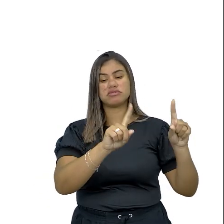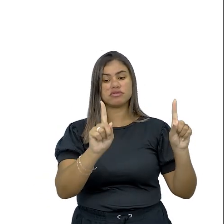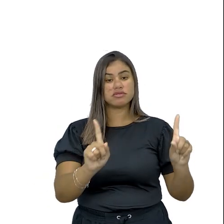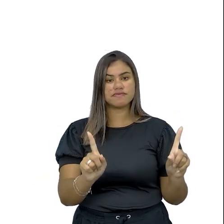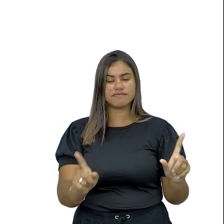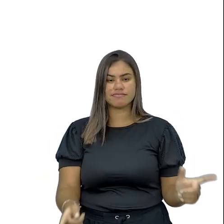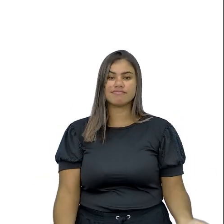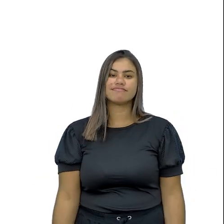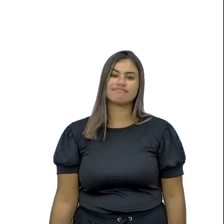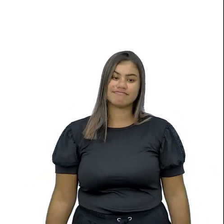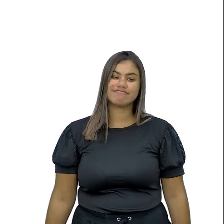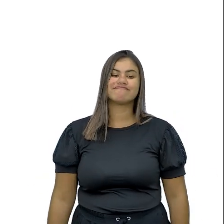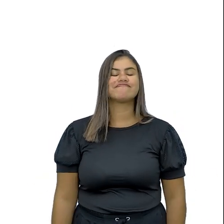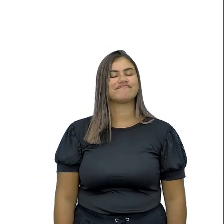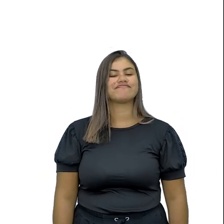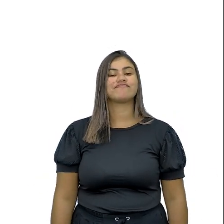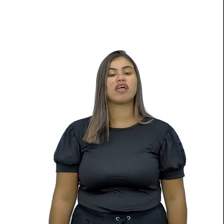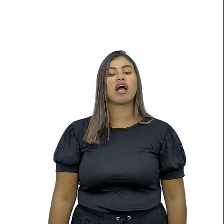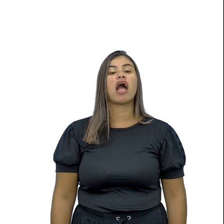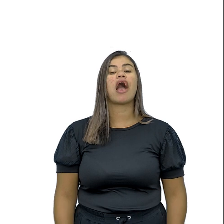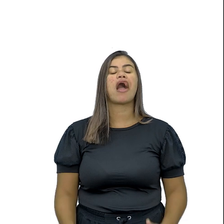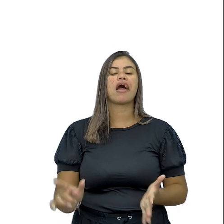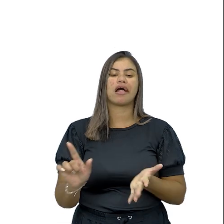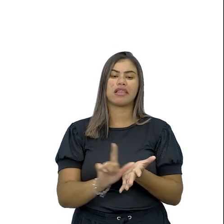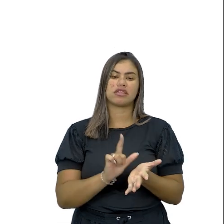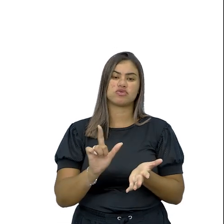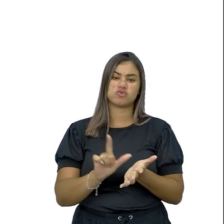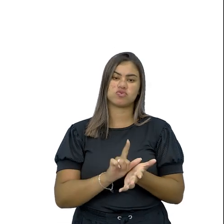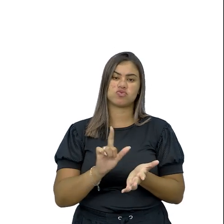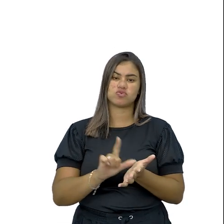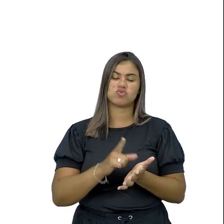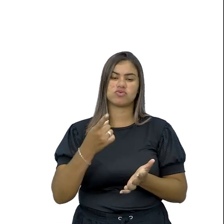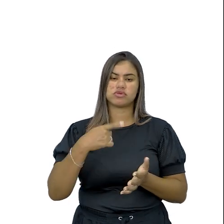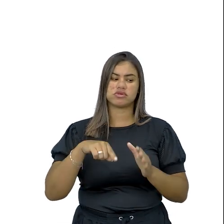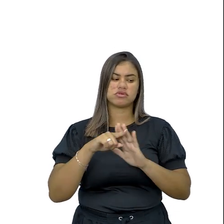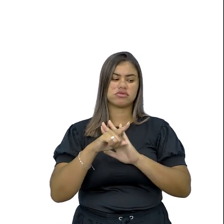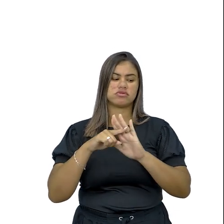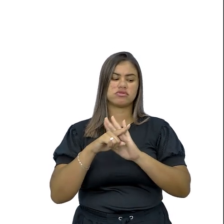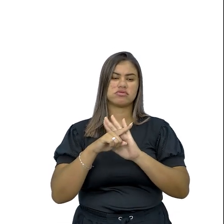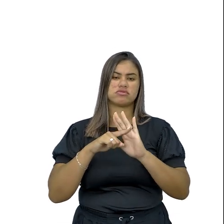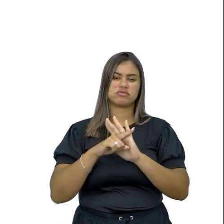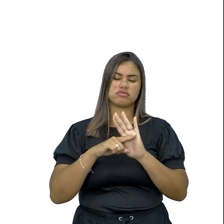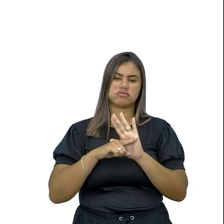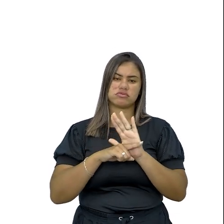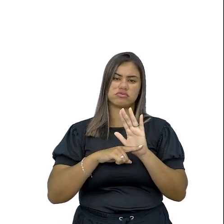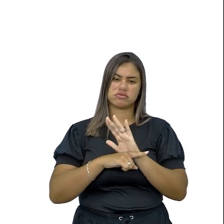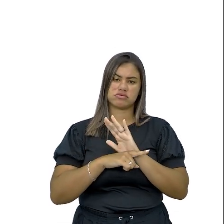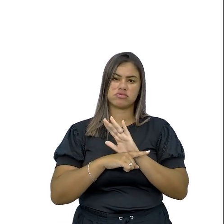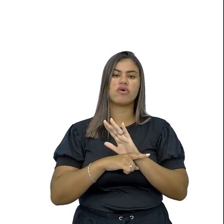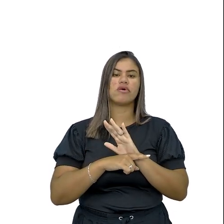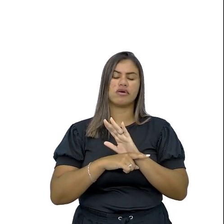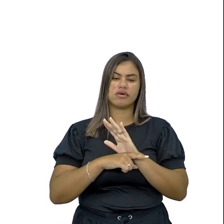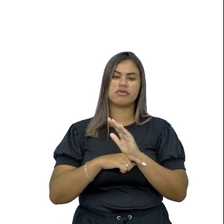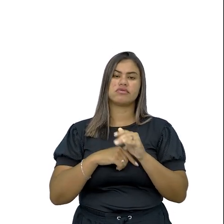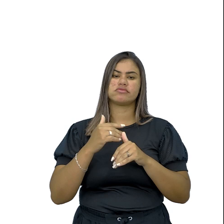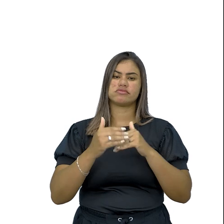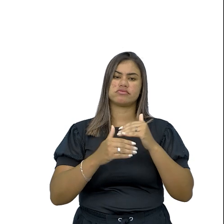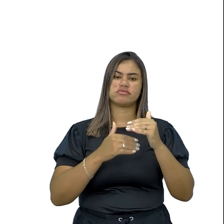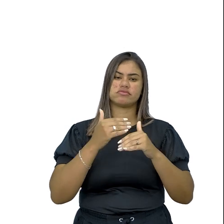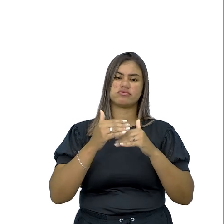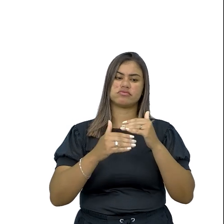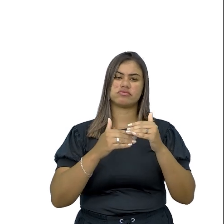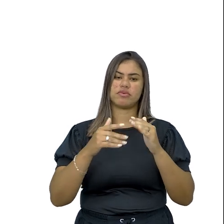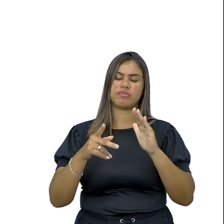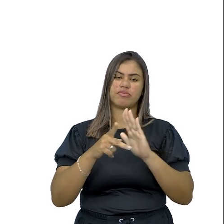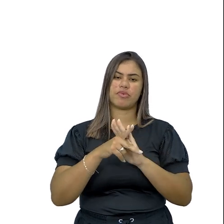Então, nós fomos buscar na literatura, nós fomos buscar dentro de pesquisas desenvolvidas no âmbito